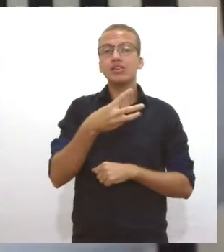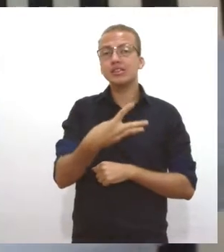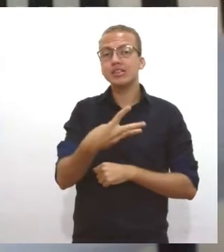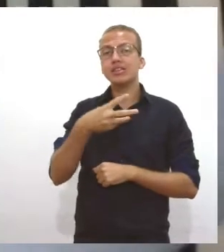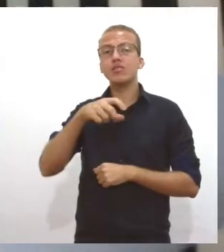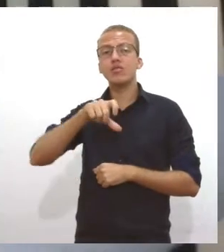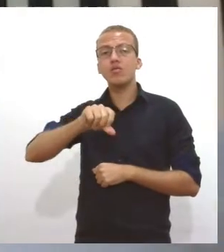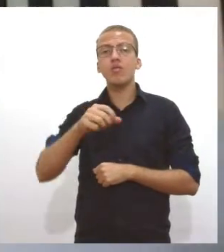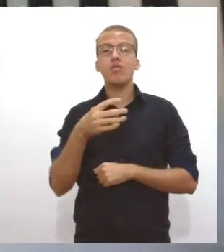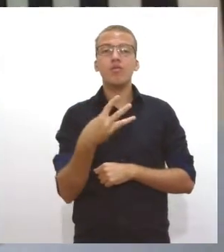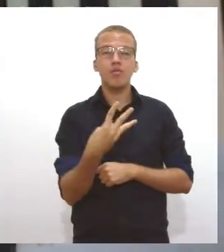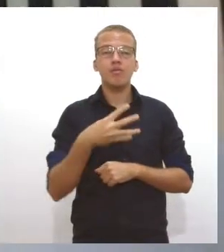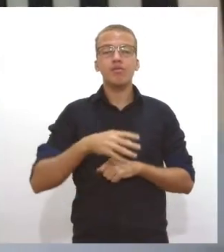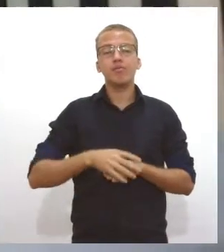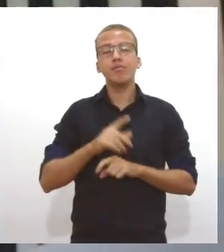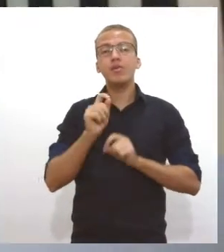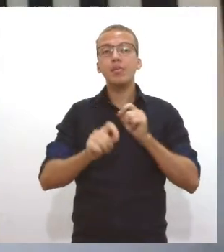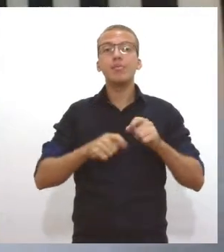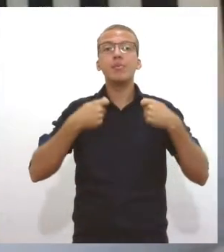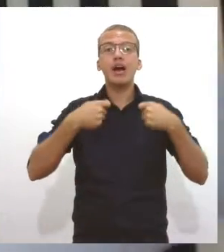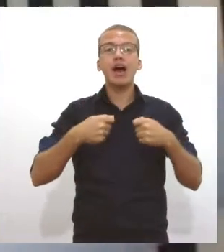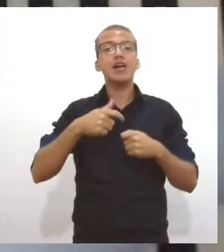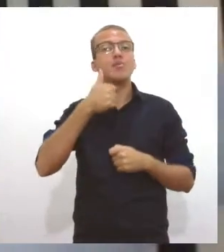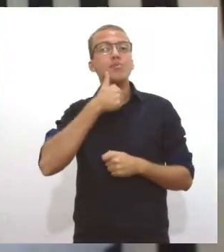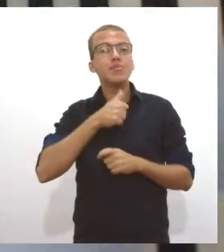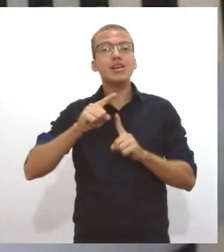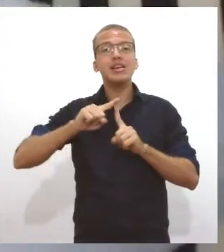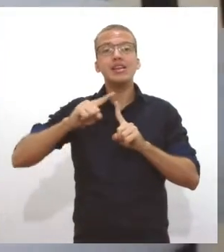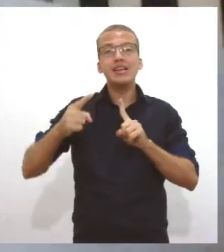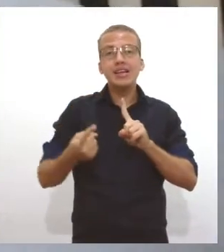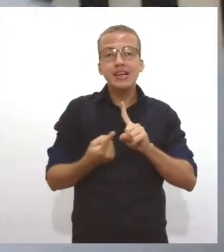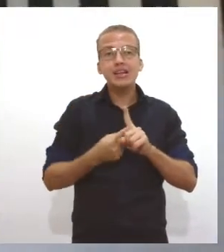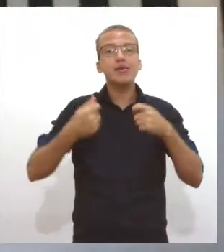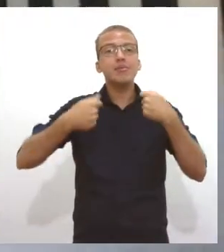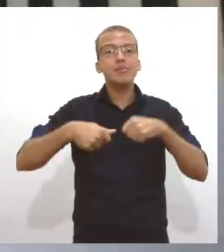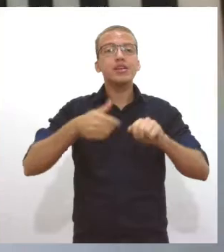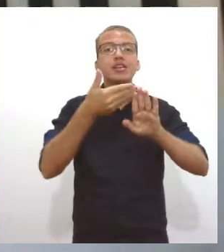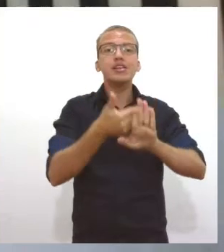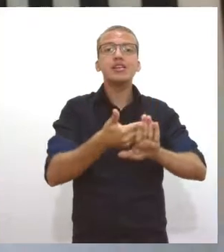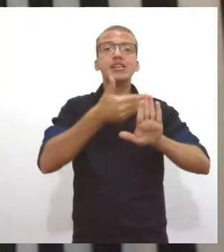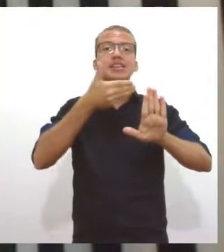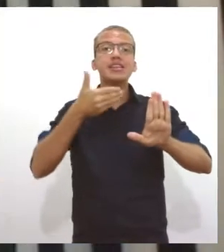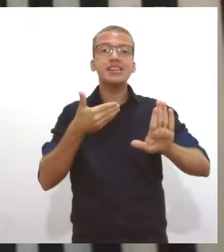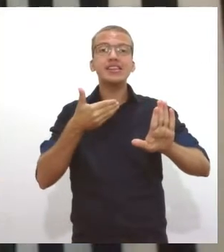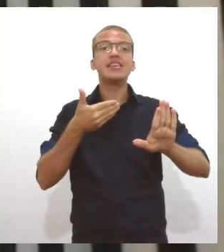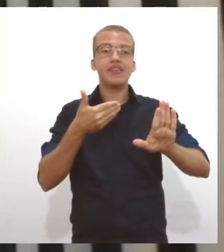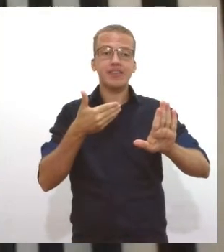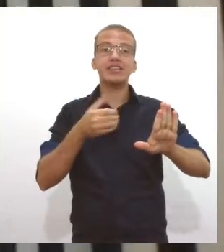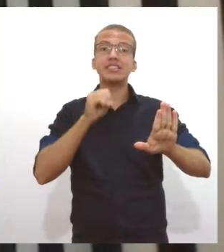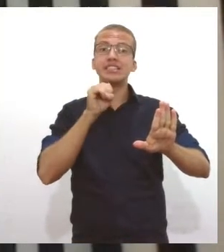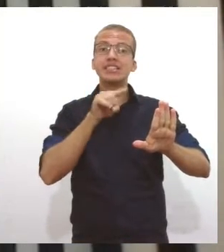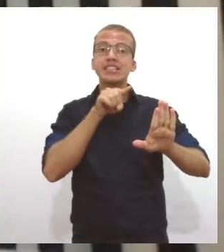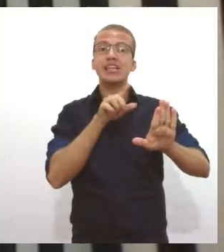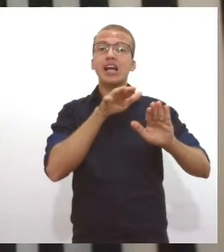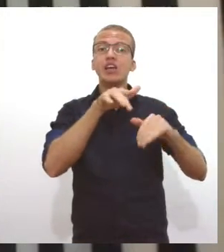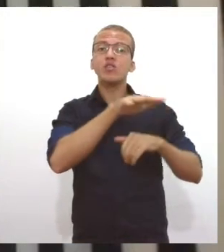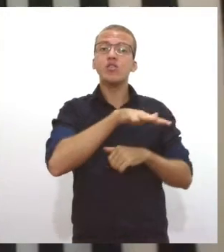é que é preciso afastar as grávidas das atividades com qualquer grau de insalubridade